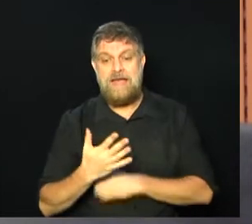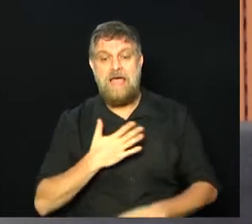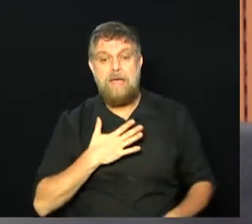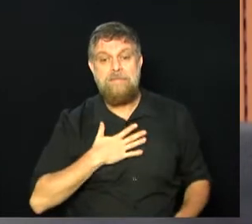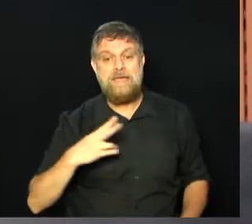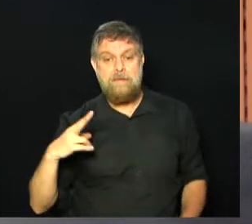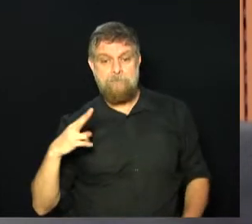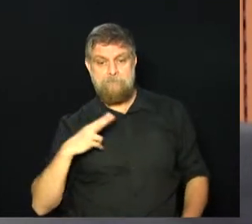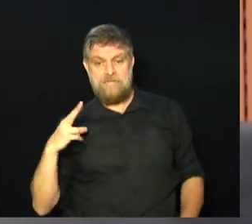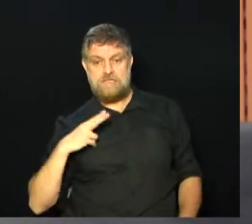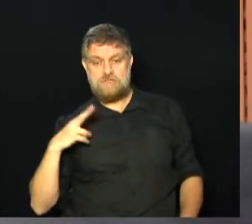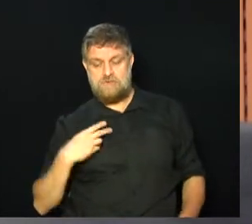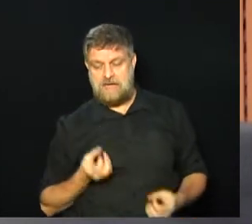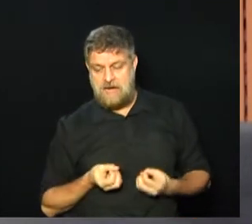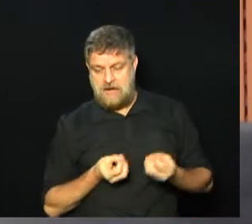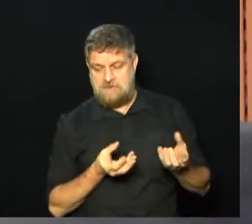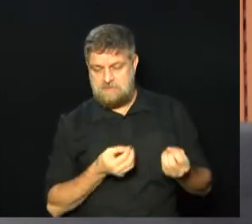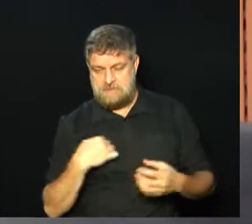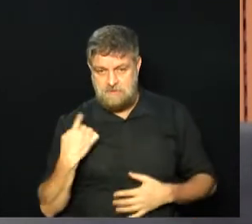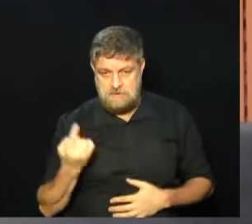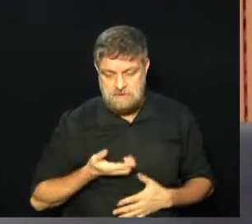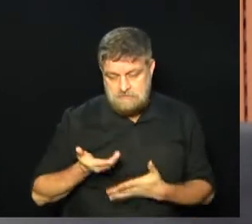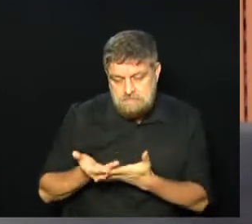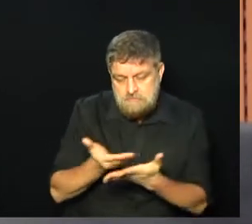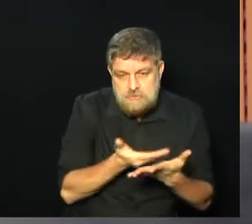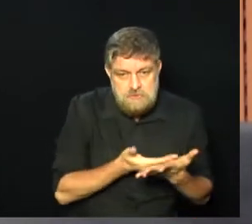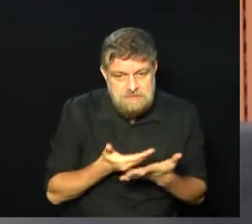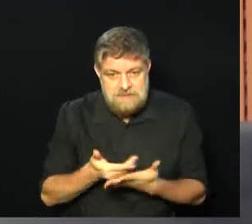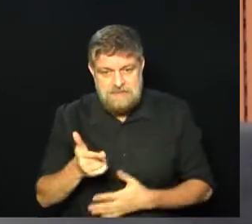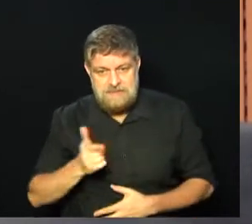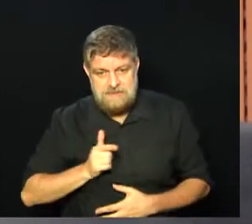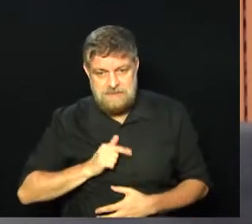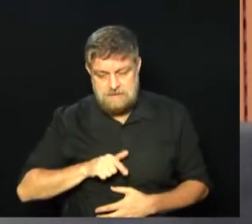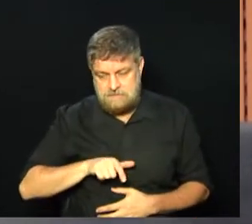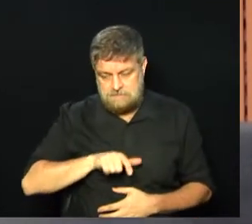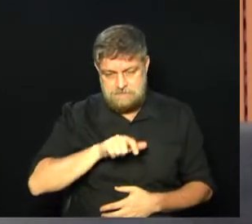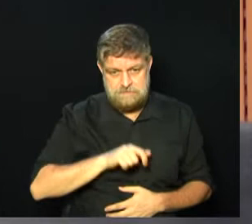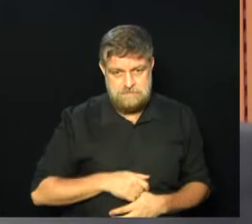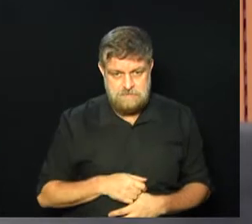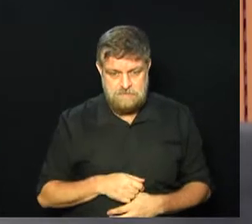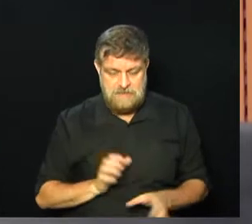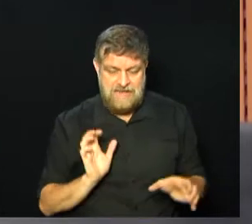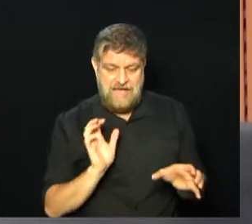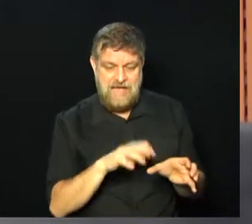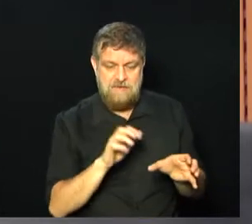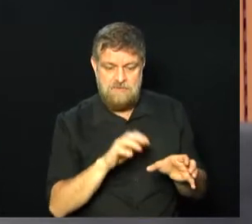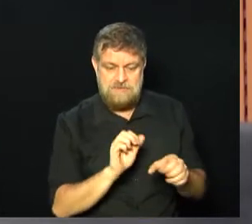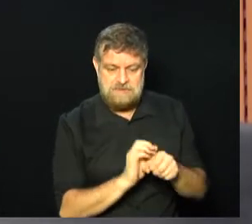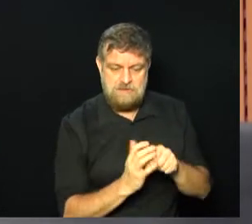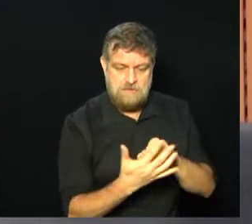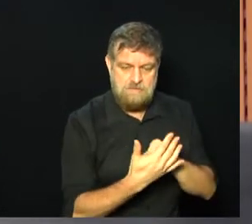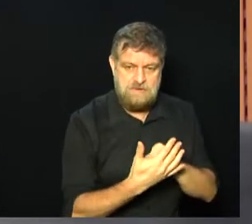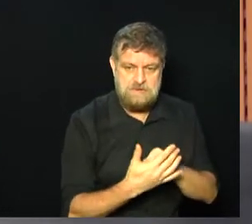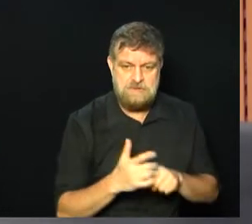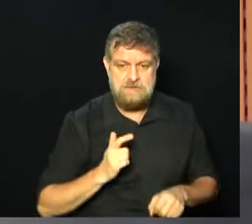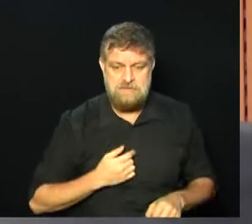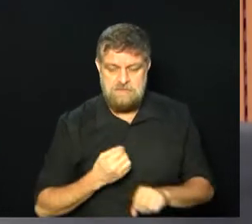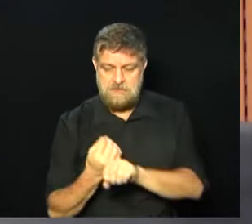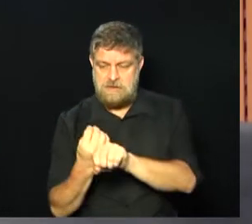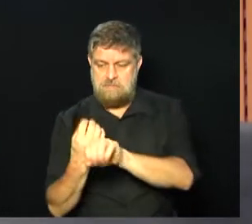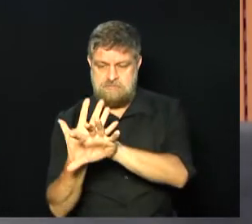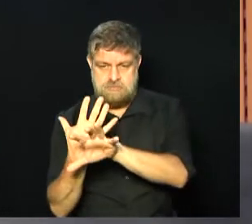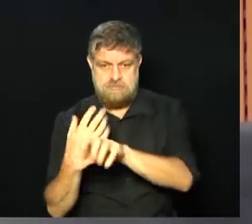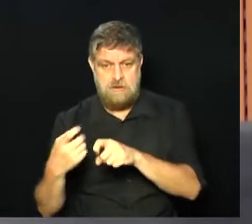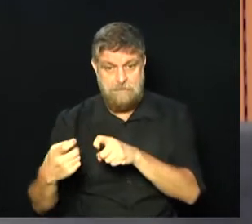dados. Então, nós estamos estudando a integração desse no banco de dados da Covid para a telemedicina nossa.